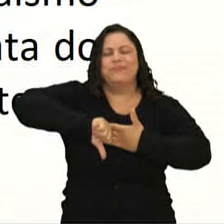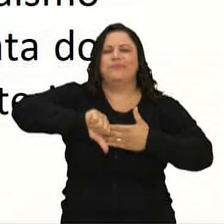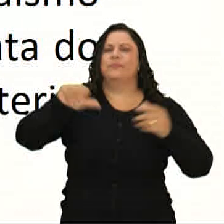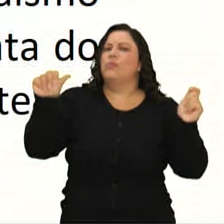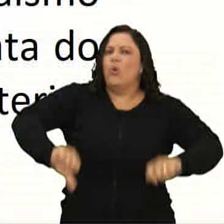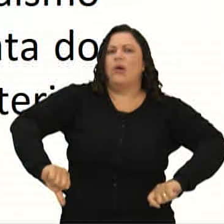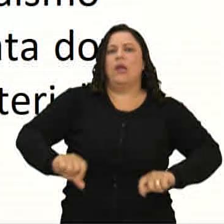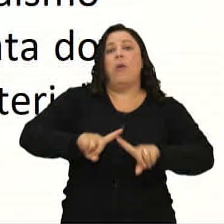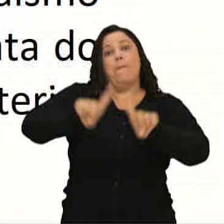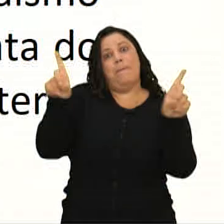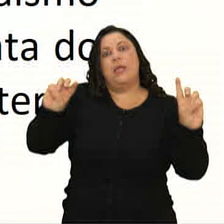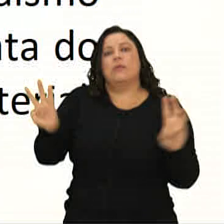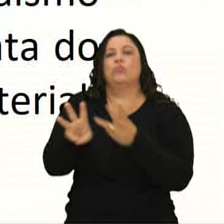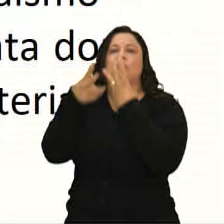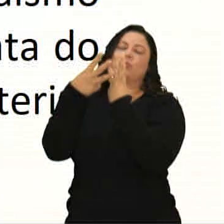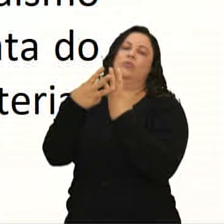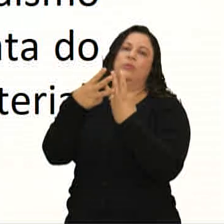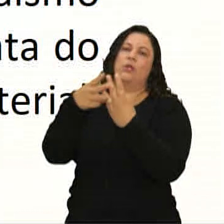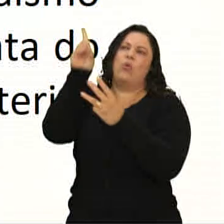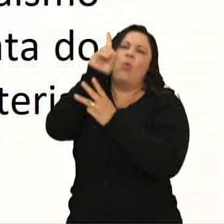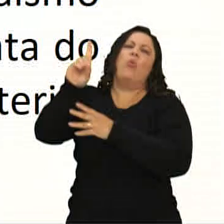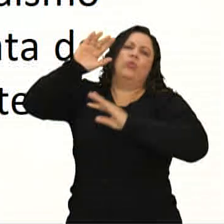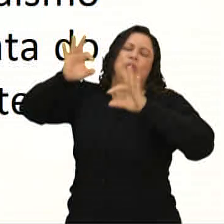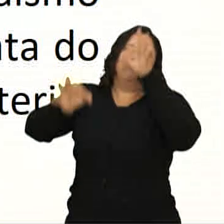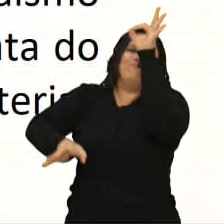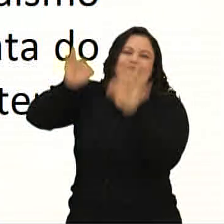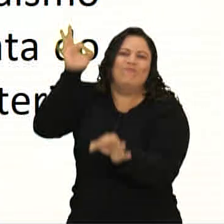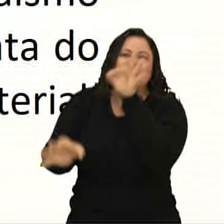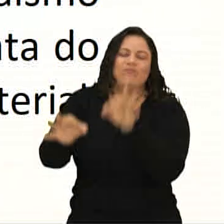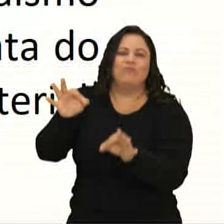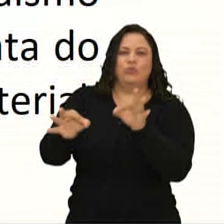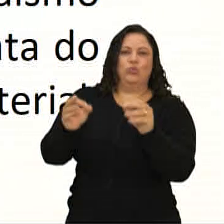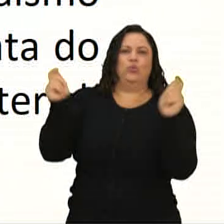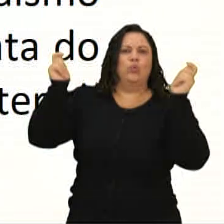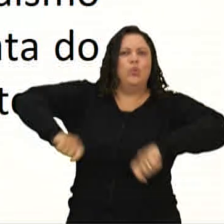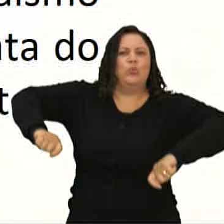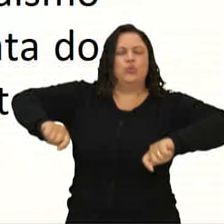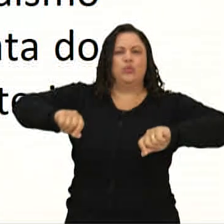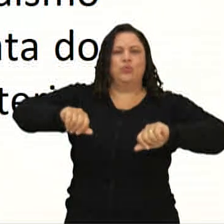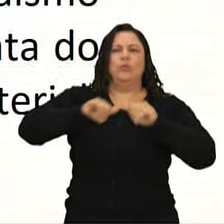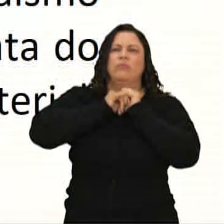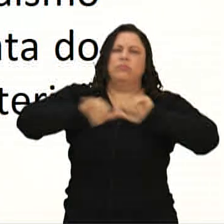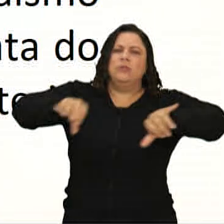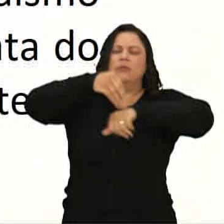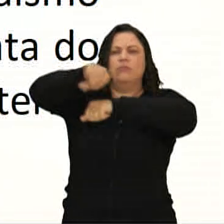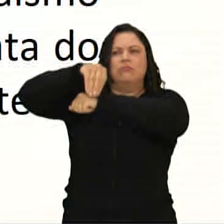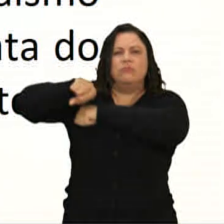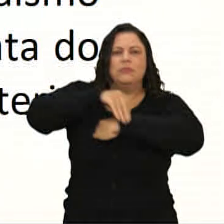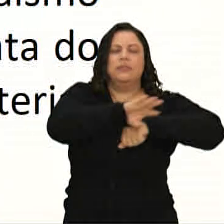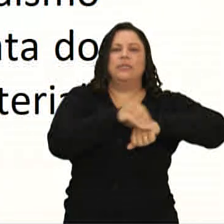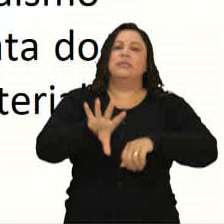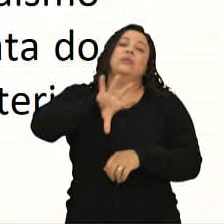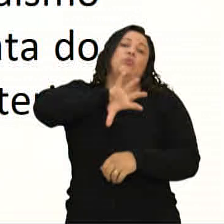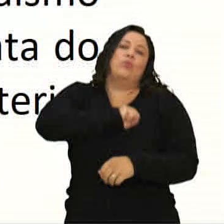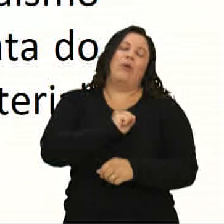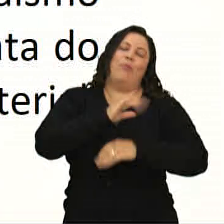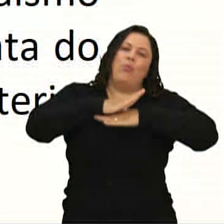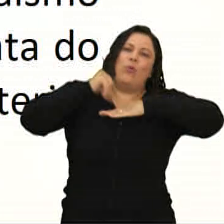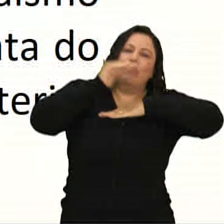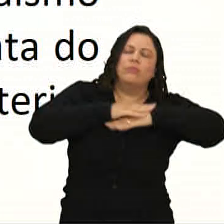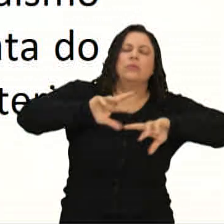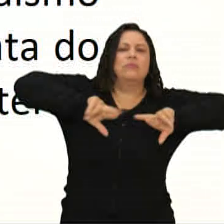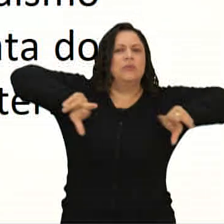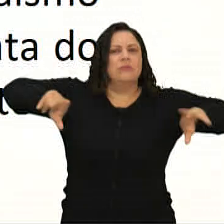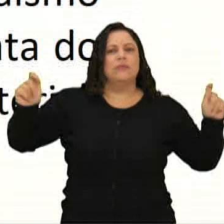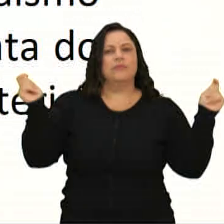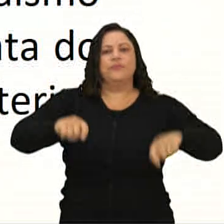mostra um Deus justo, que prega o amor e a bondade. Diferente das religiões asiáticas, o judaísmo